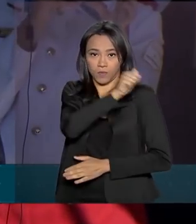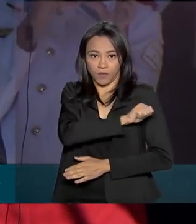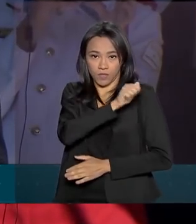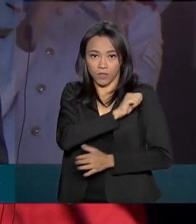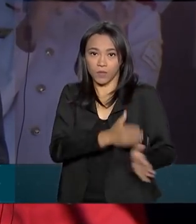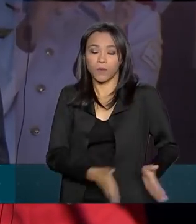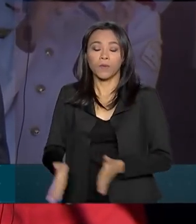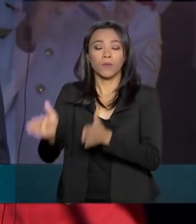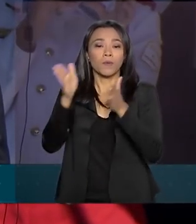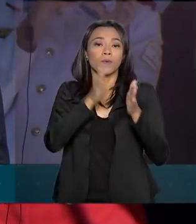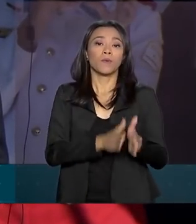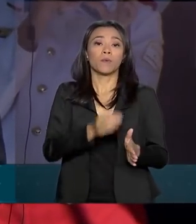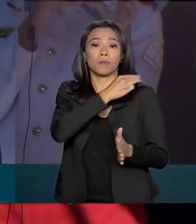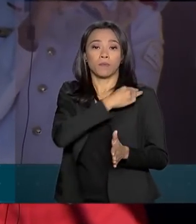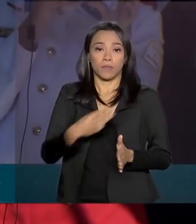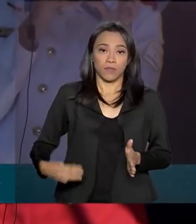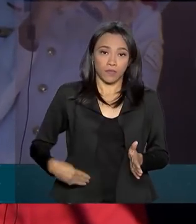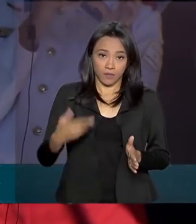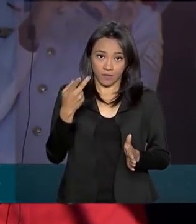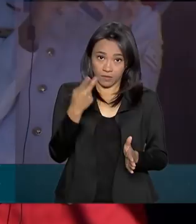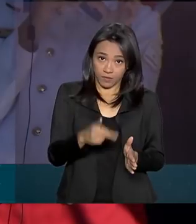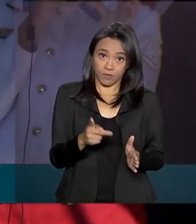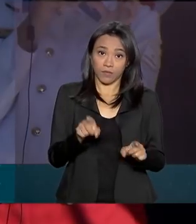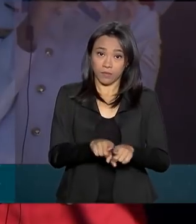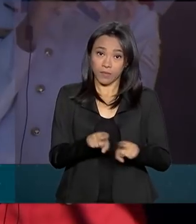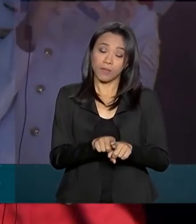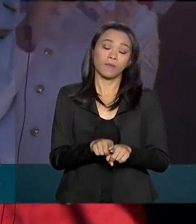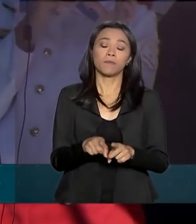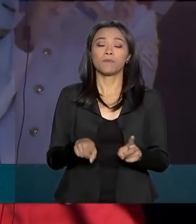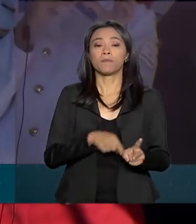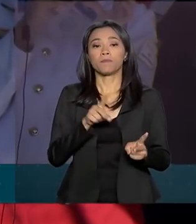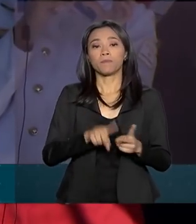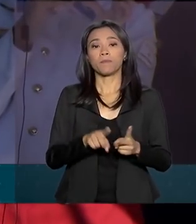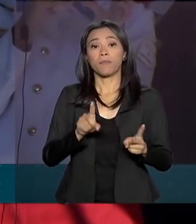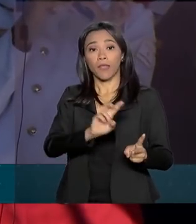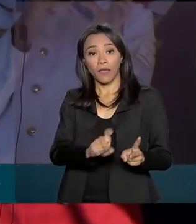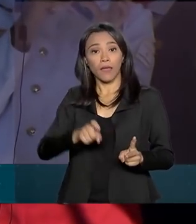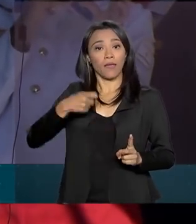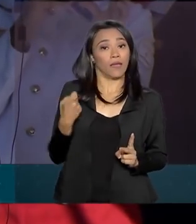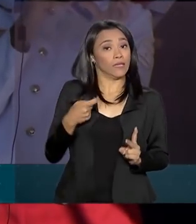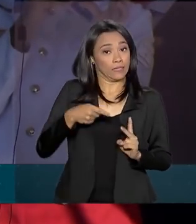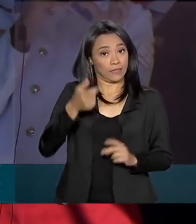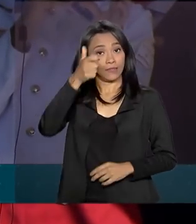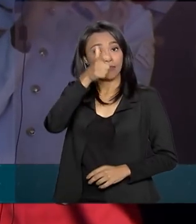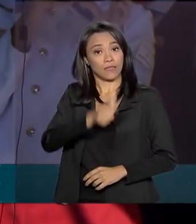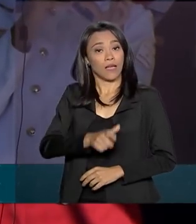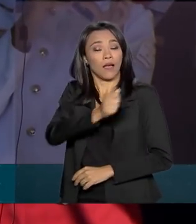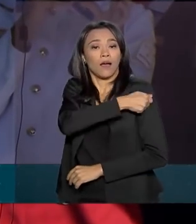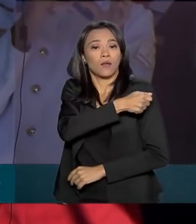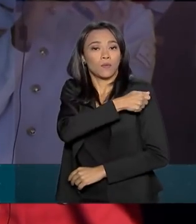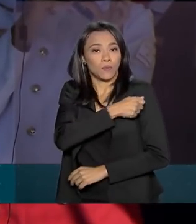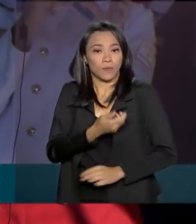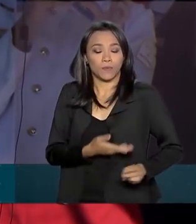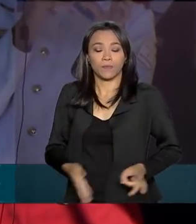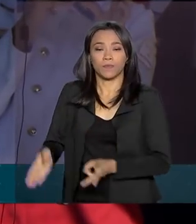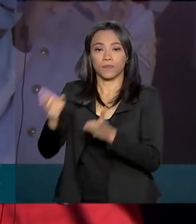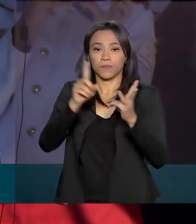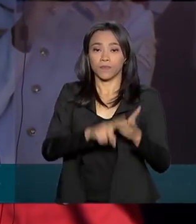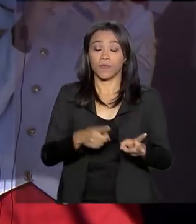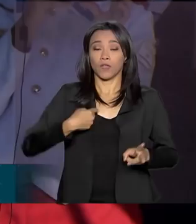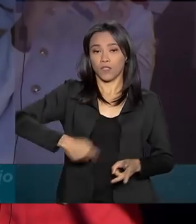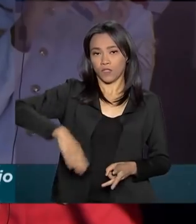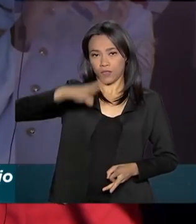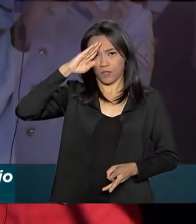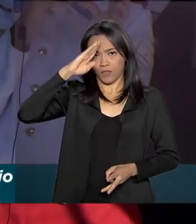beto albuquerque também ex aluno do colégio militar general augusto heleno